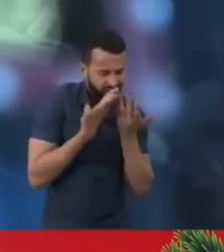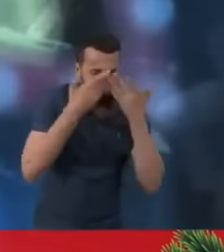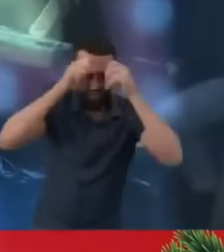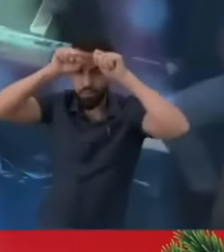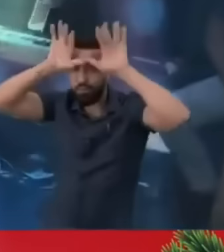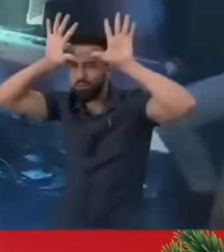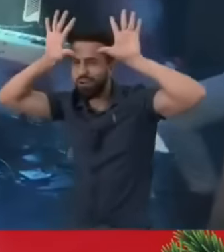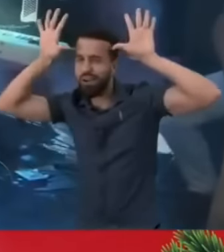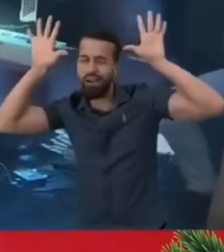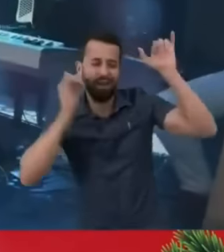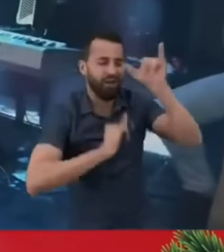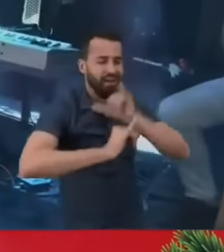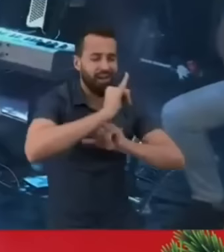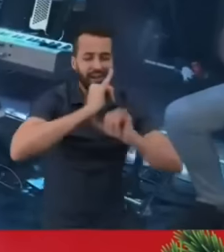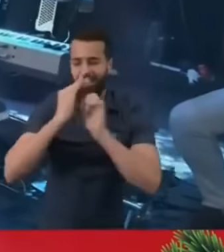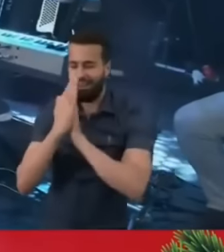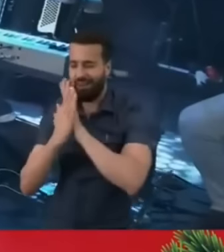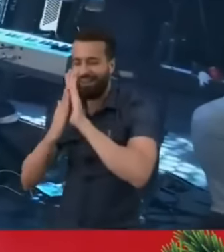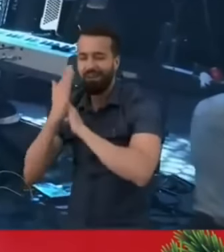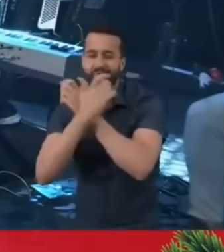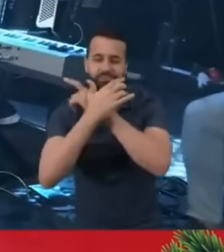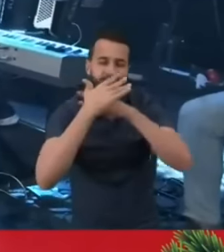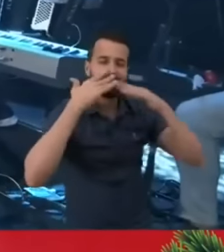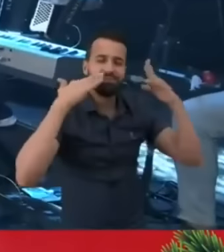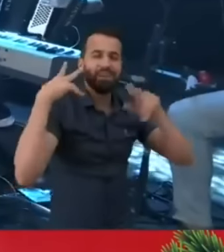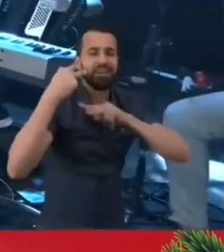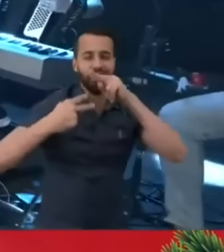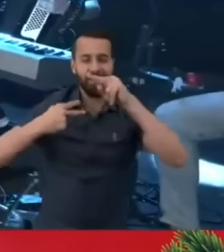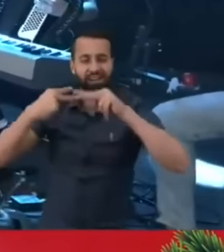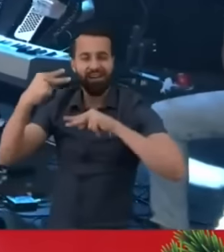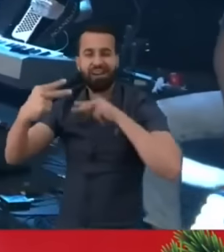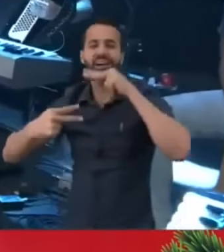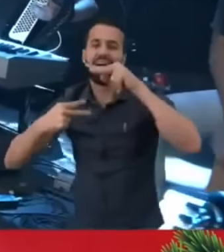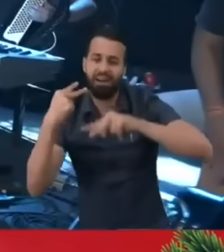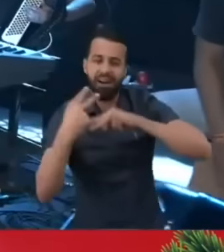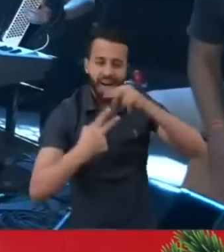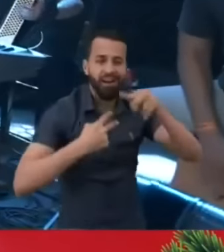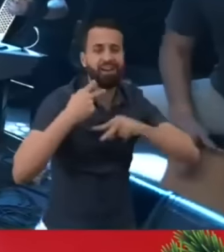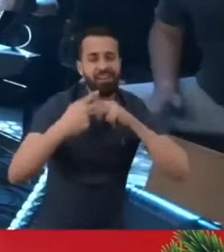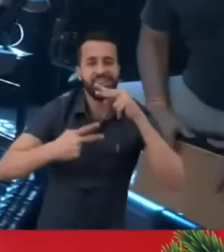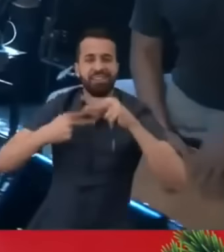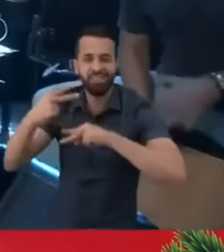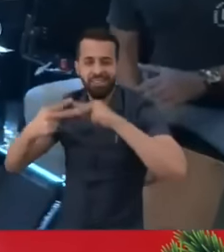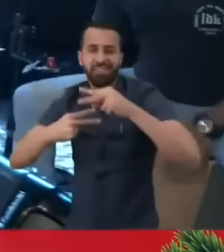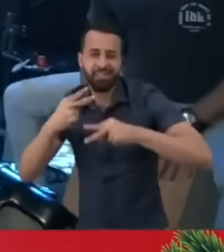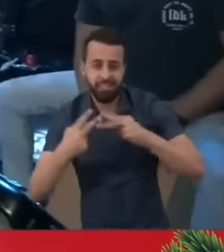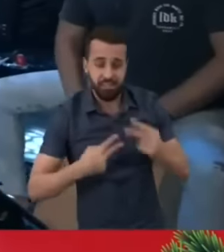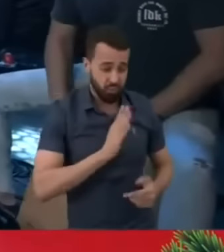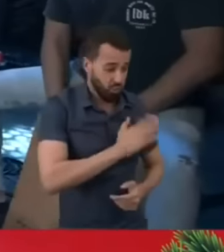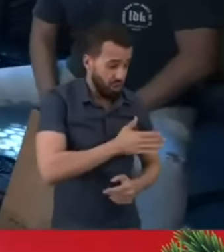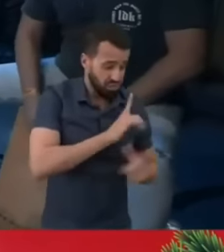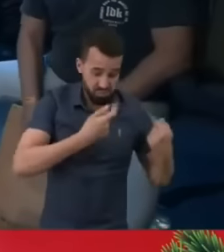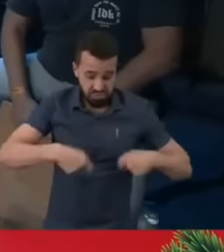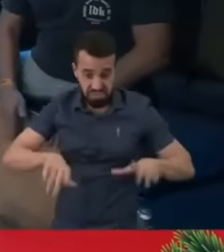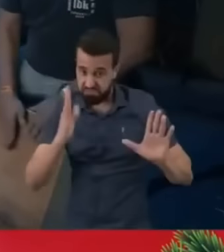bagunçado, perfume misturado, meus olhos passeando no teu corpo todo. O coração nem